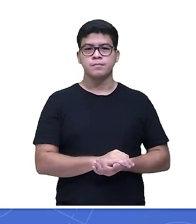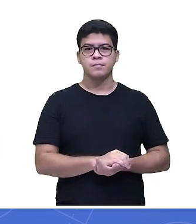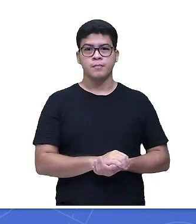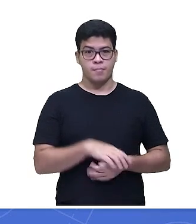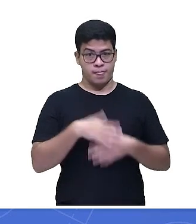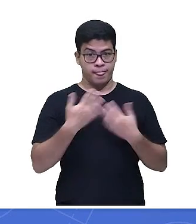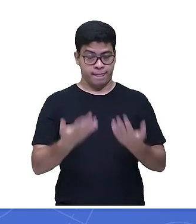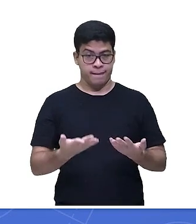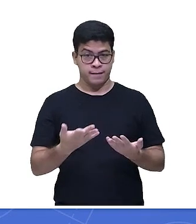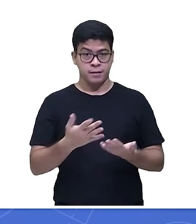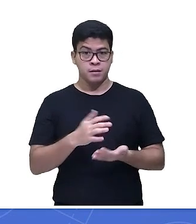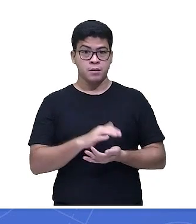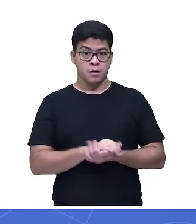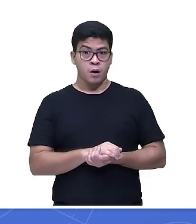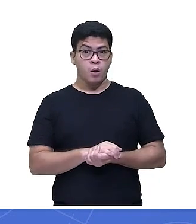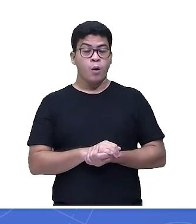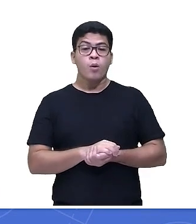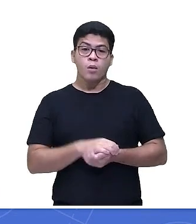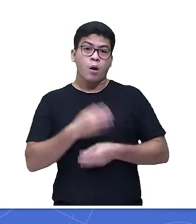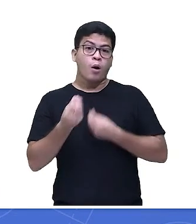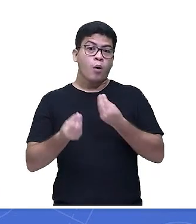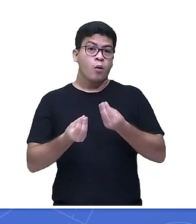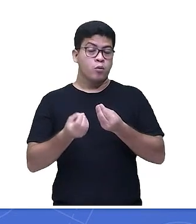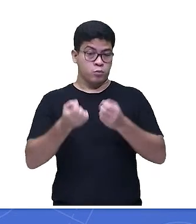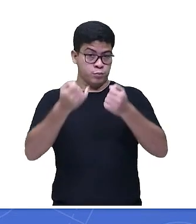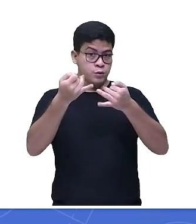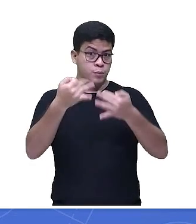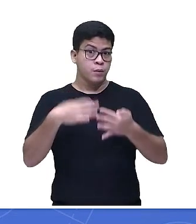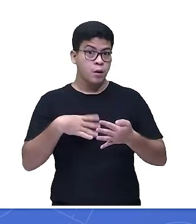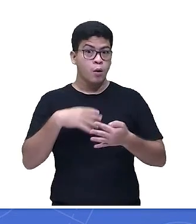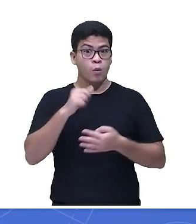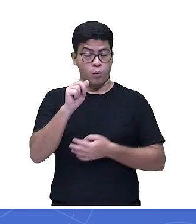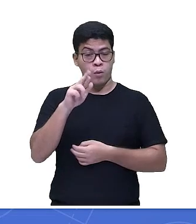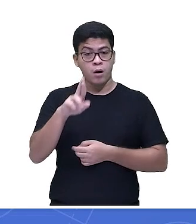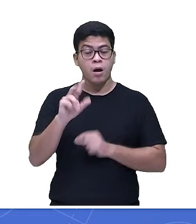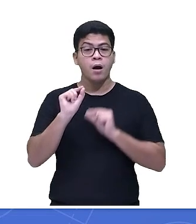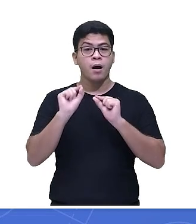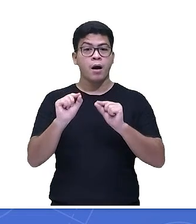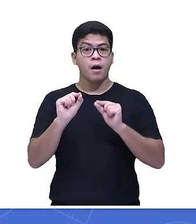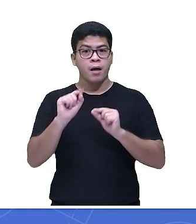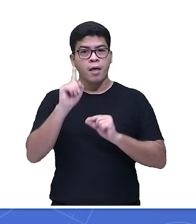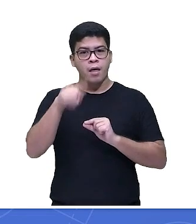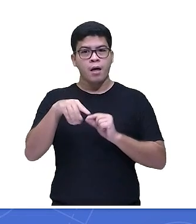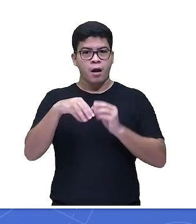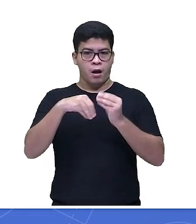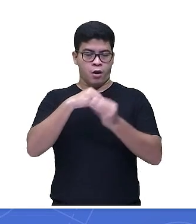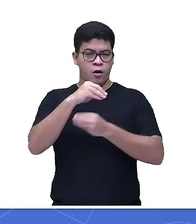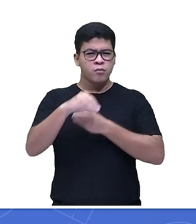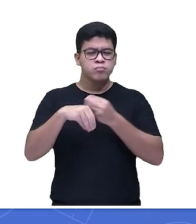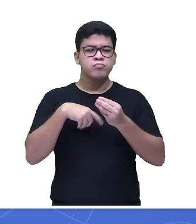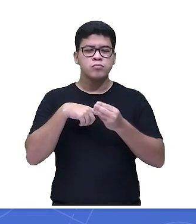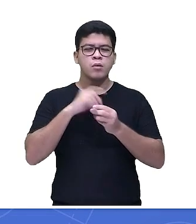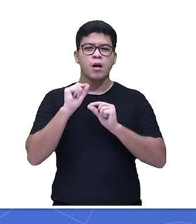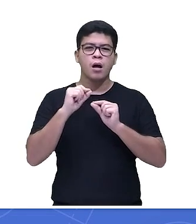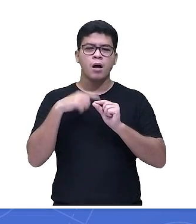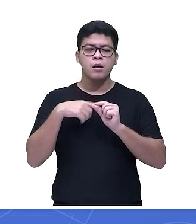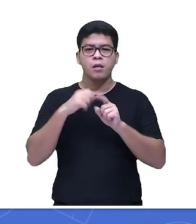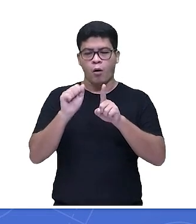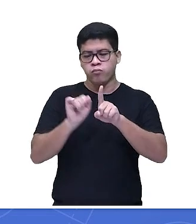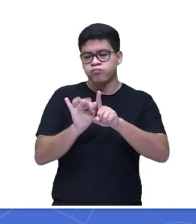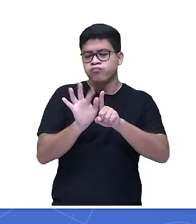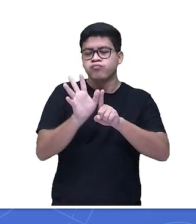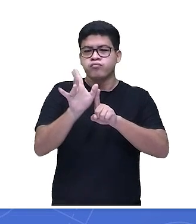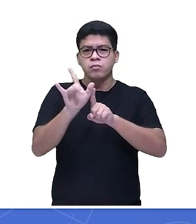Então, gente, como eu disse para vocês, o atmosférico, ele é formado por alguns gases, né? Então, nós